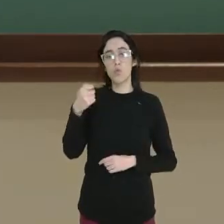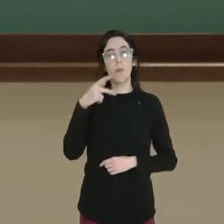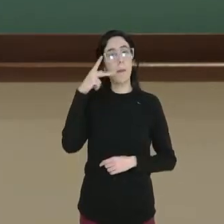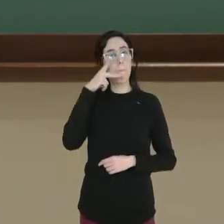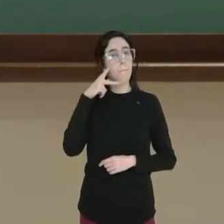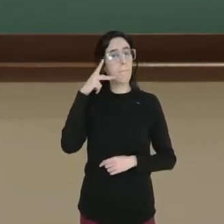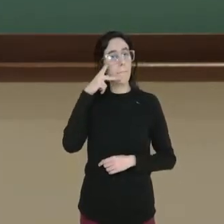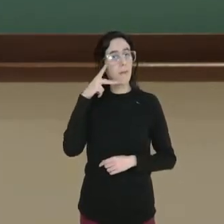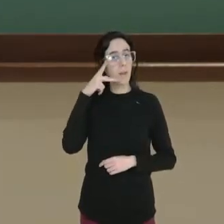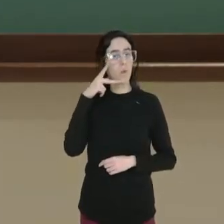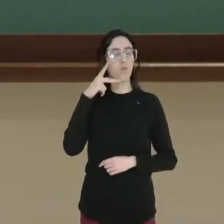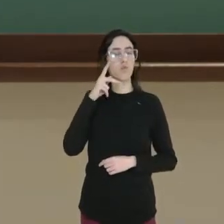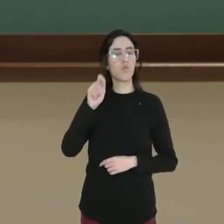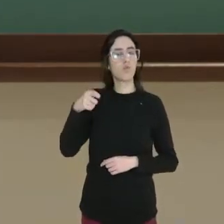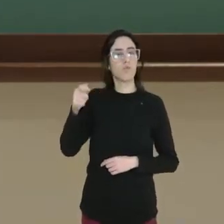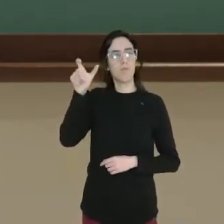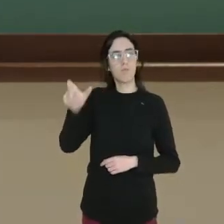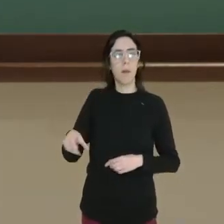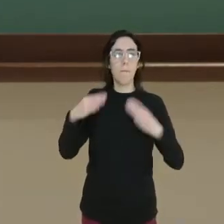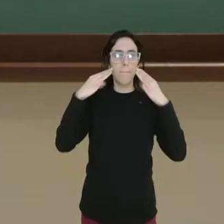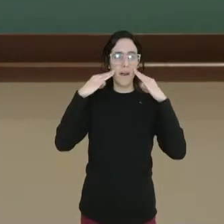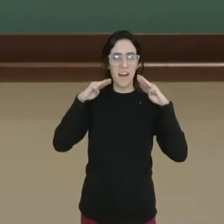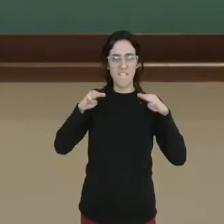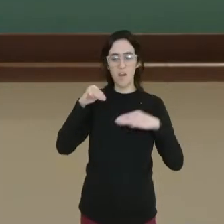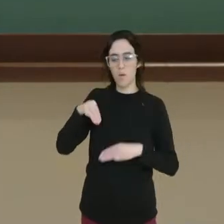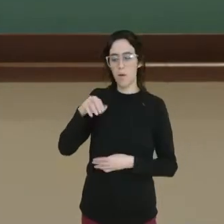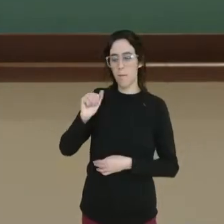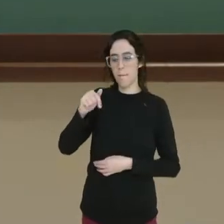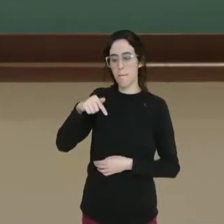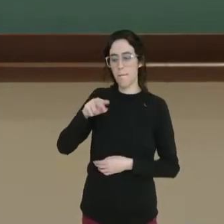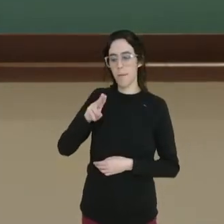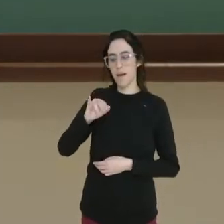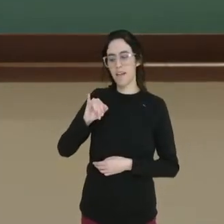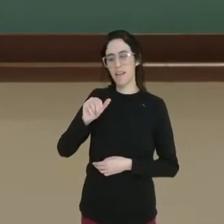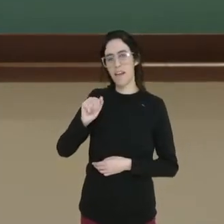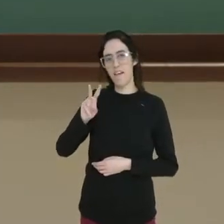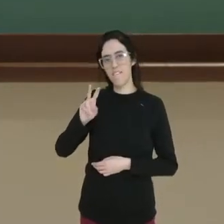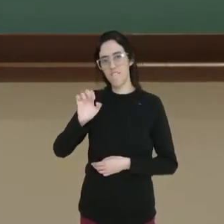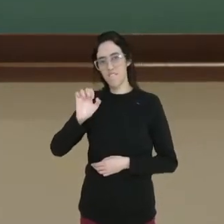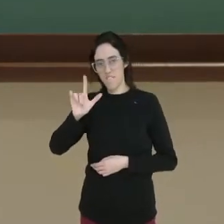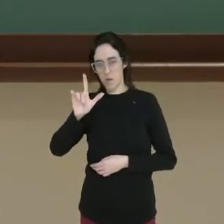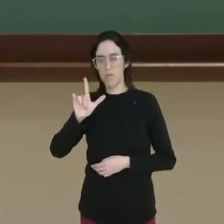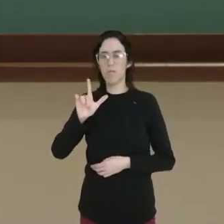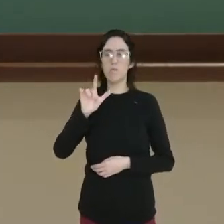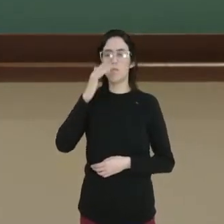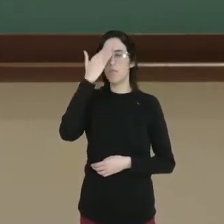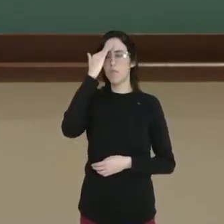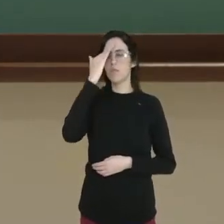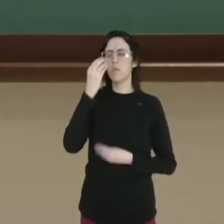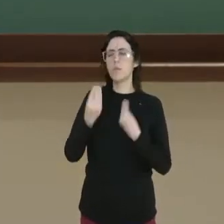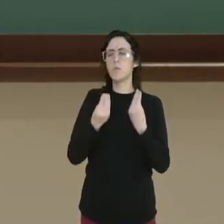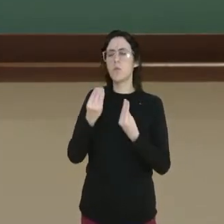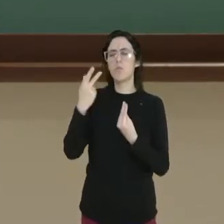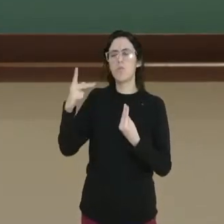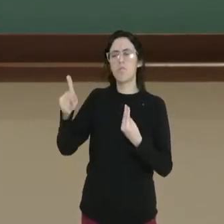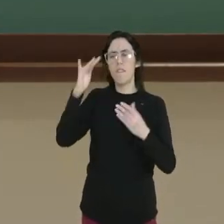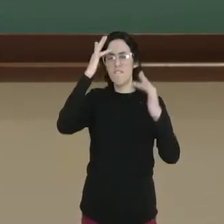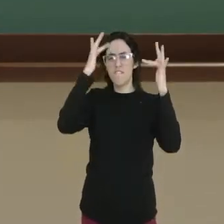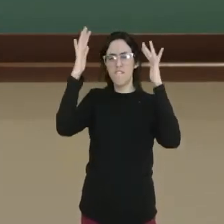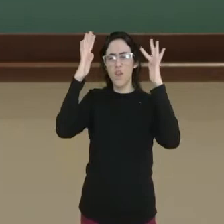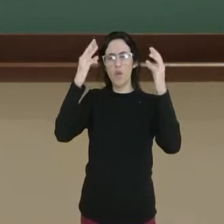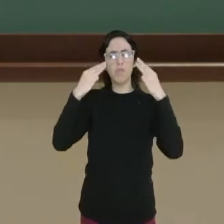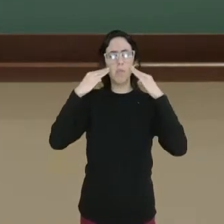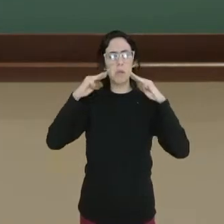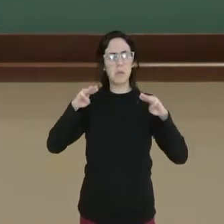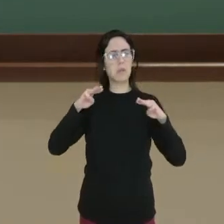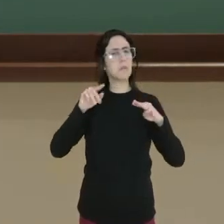em Maquiavel. Vamos conhecer um pouquinho melhor as ideias deste filósofo tão instigante